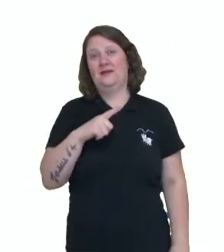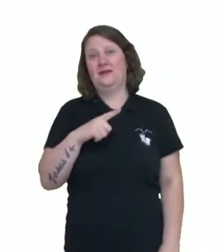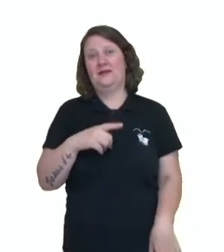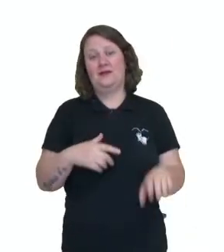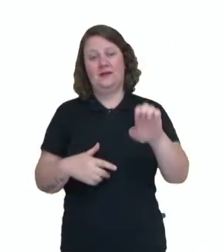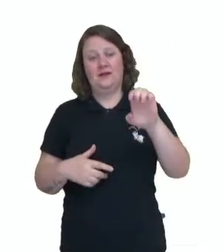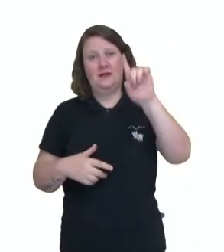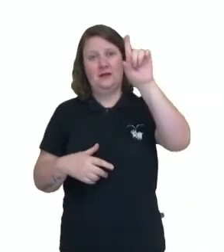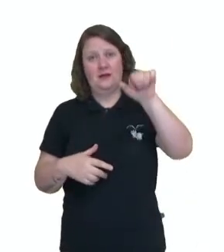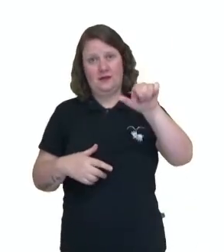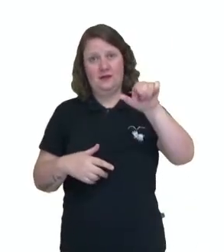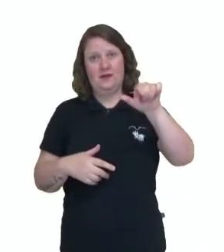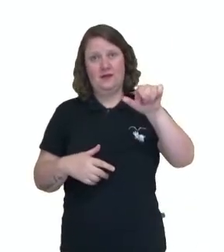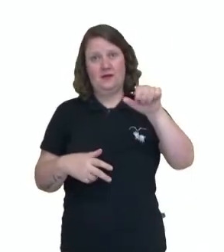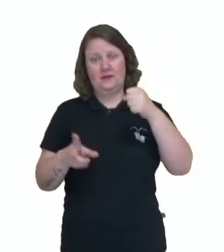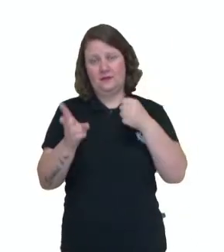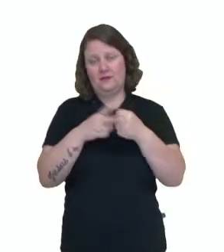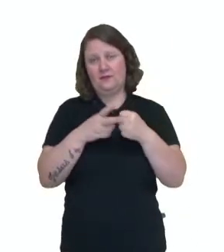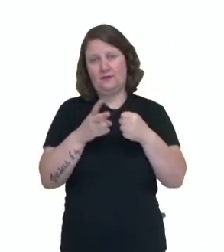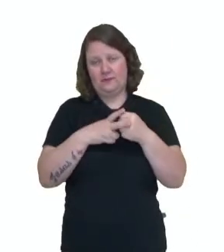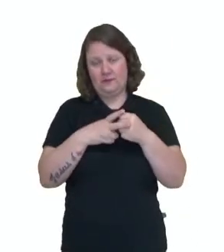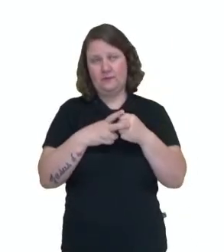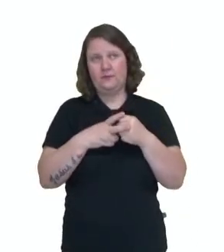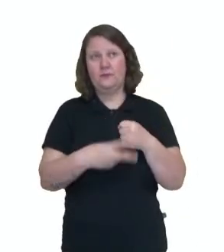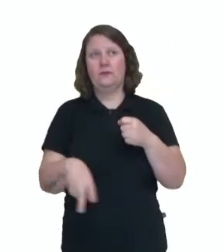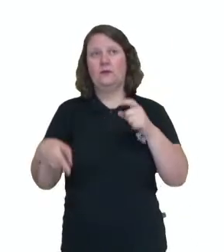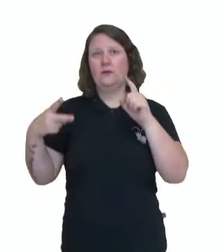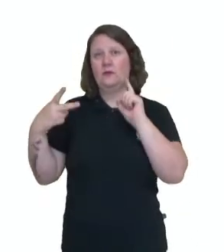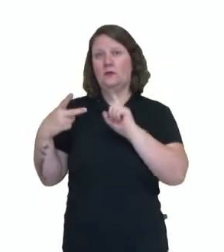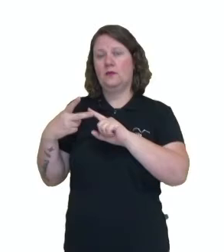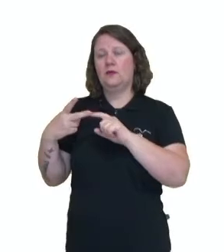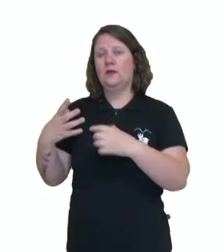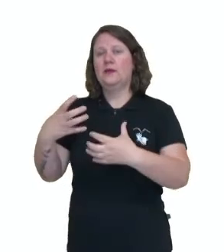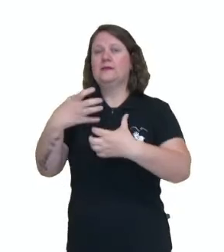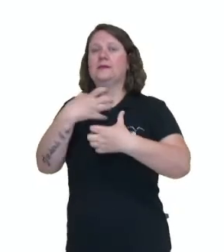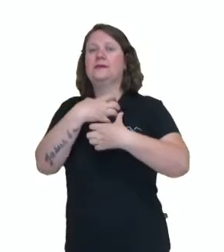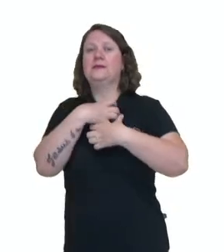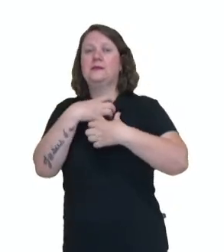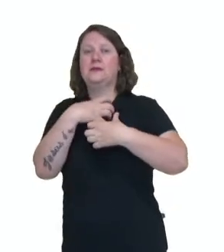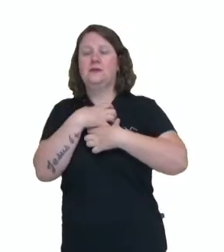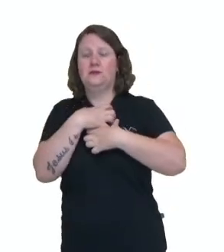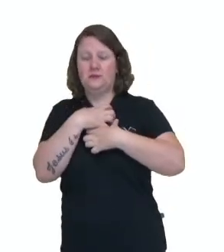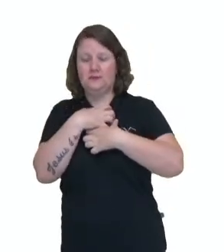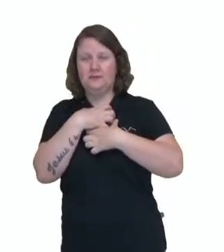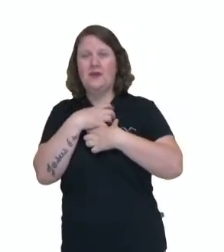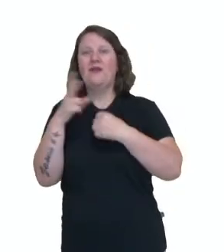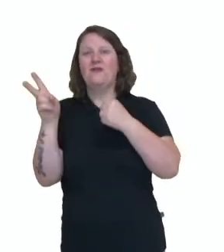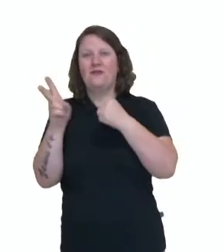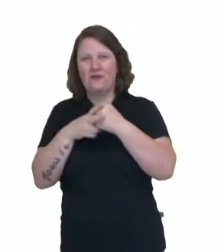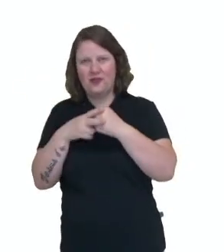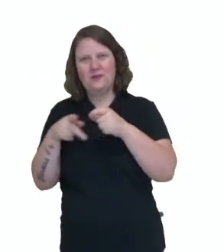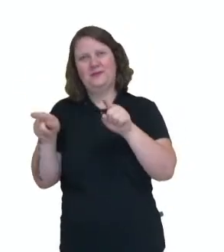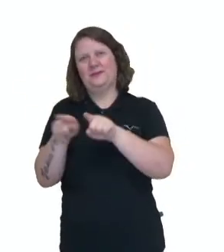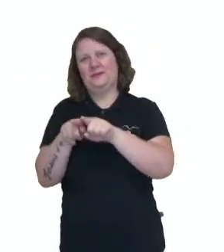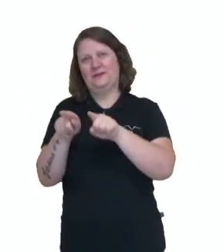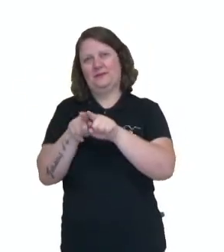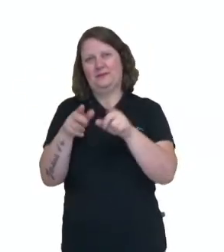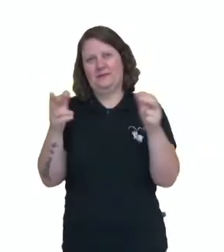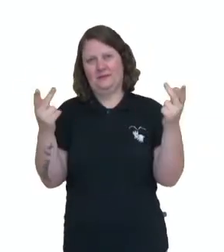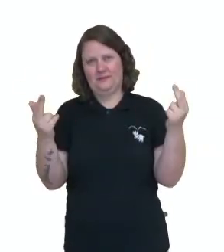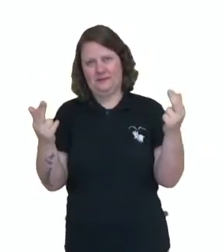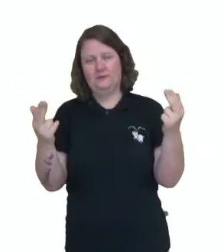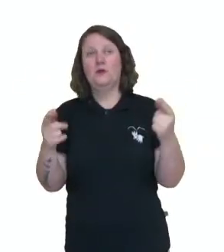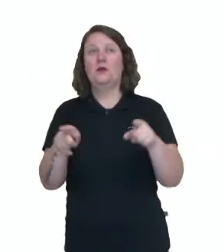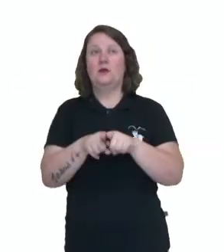verbal é, aí conjugado do verbo ser, e o sinta, do sentir. Então, a resposta adequada é